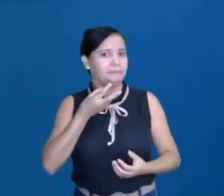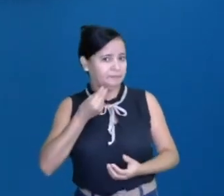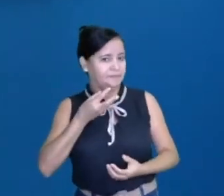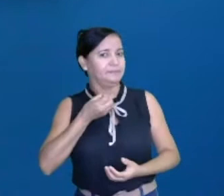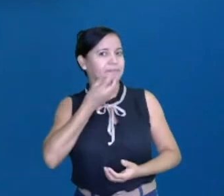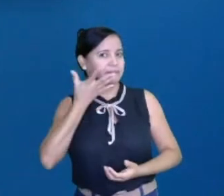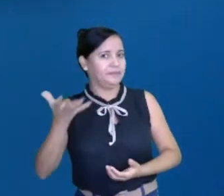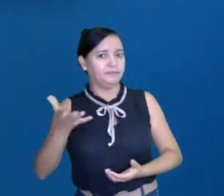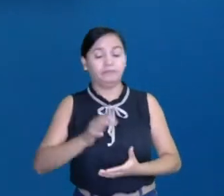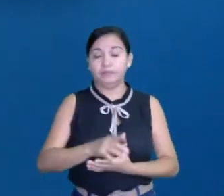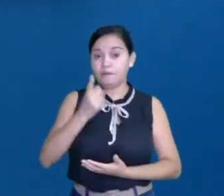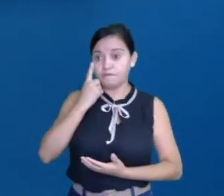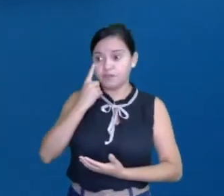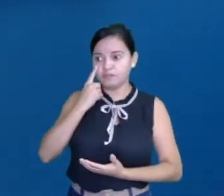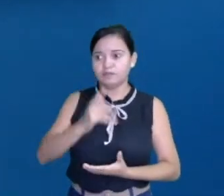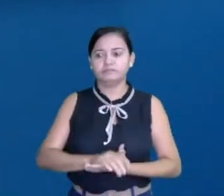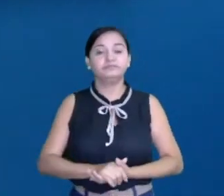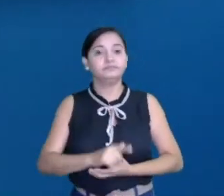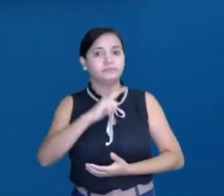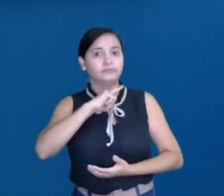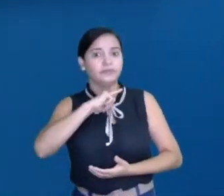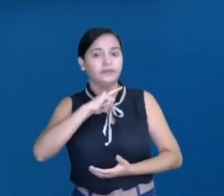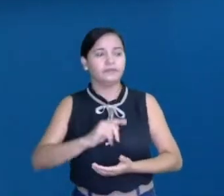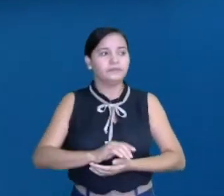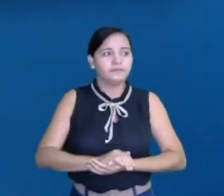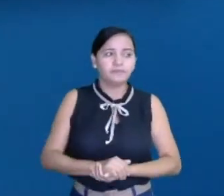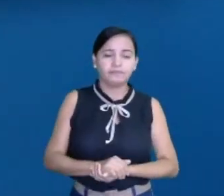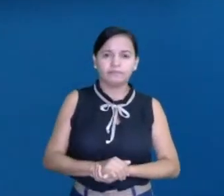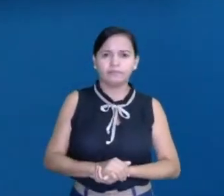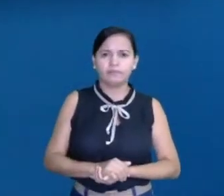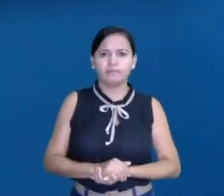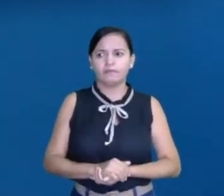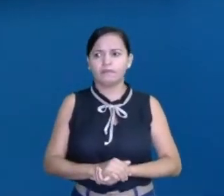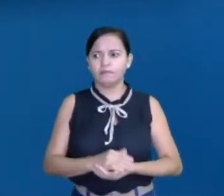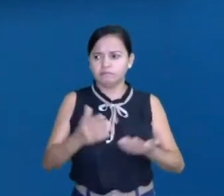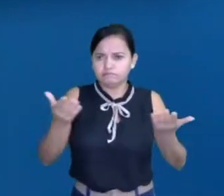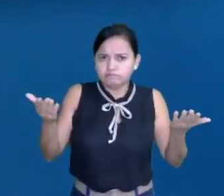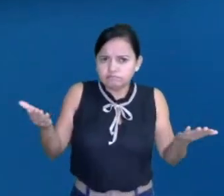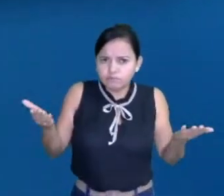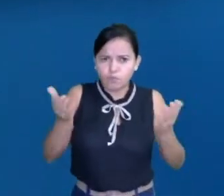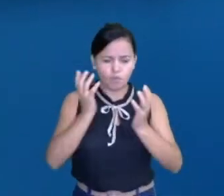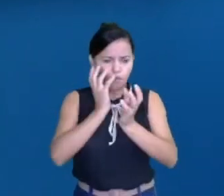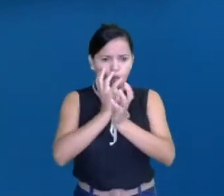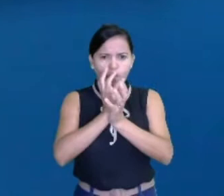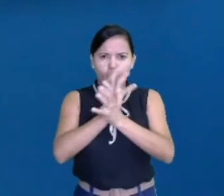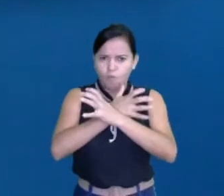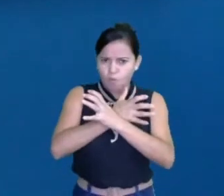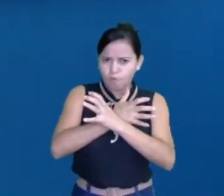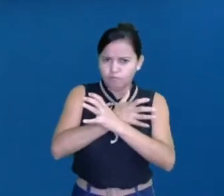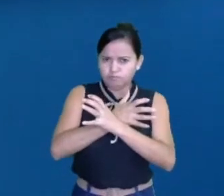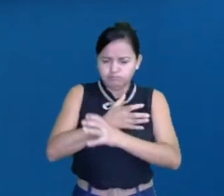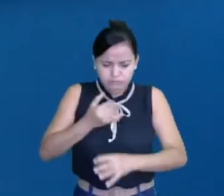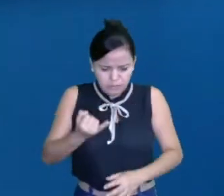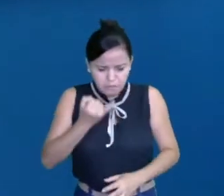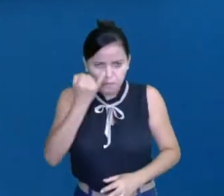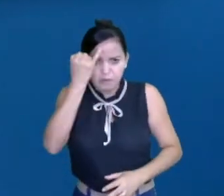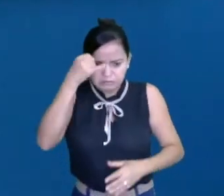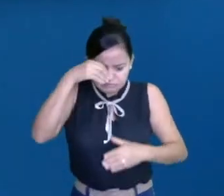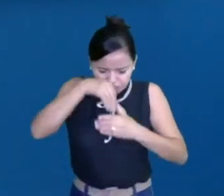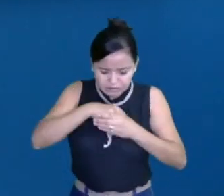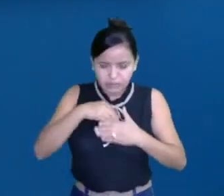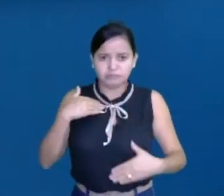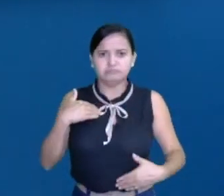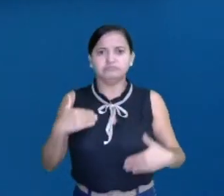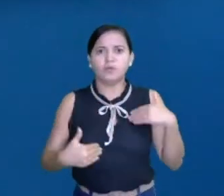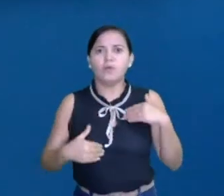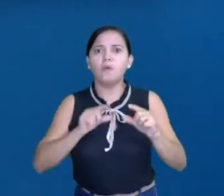hoje. Olha só. Então, para que servem então os ossos? Que animais